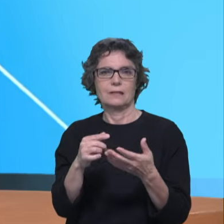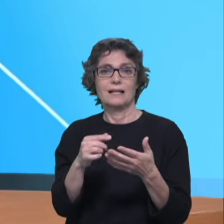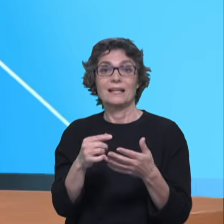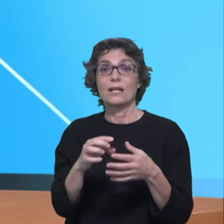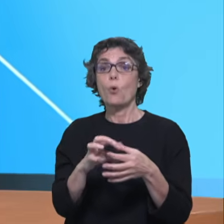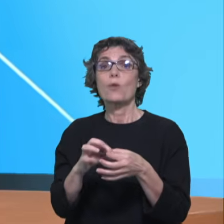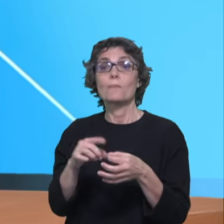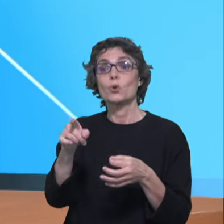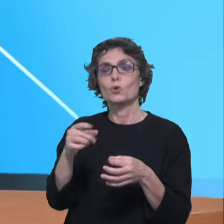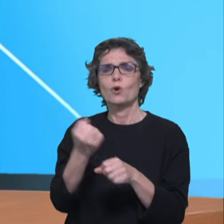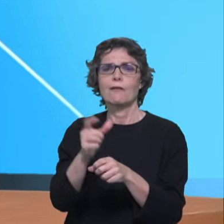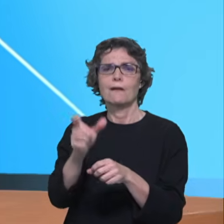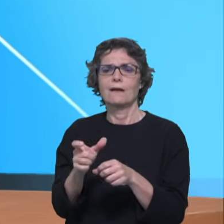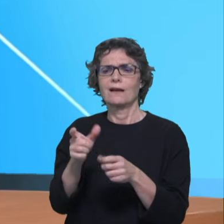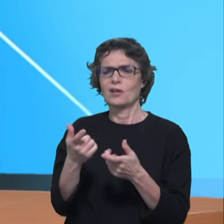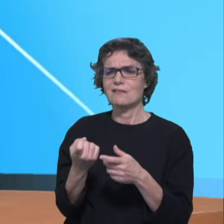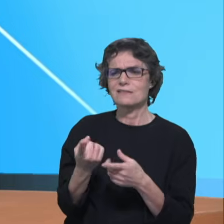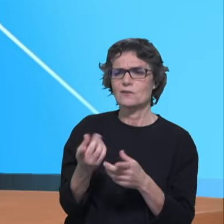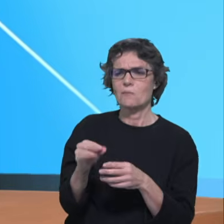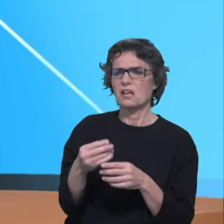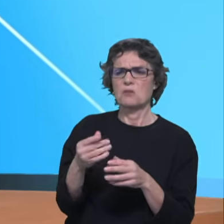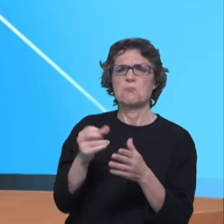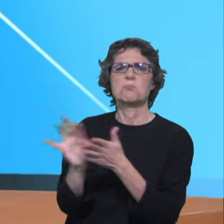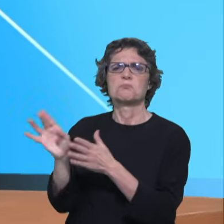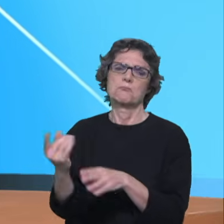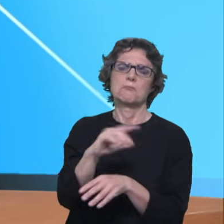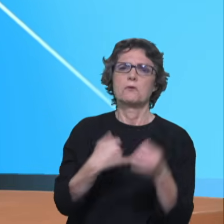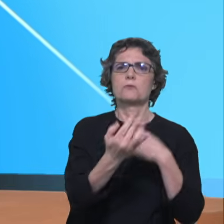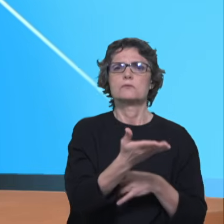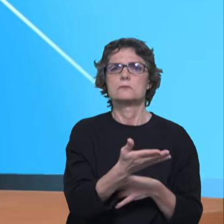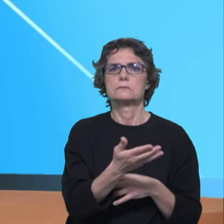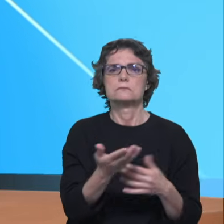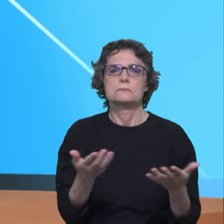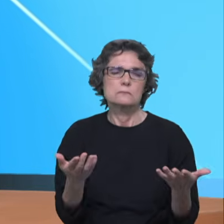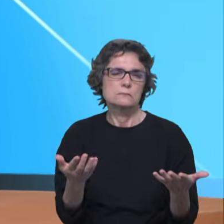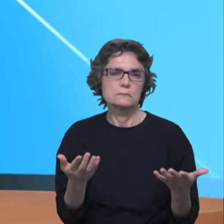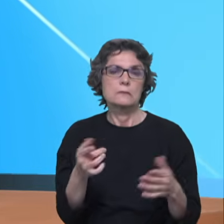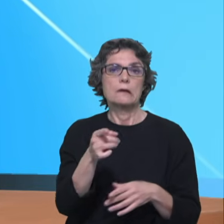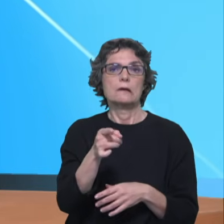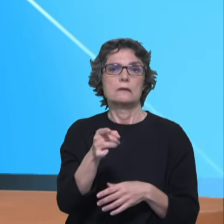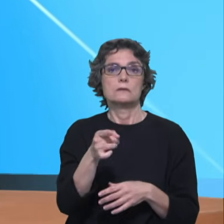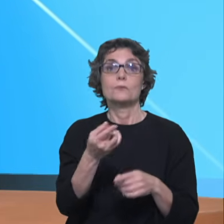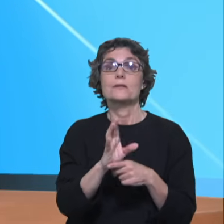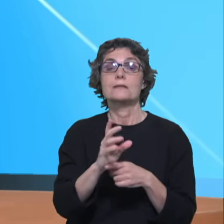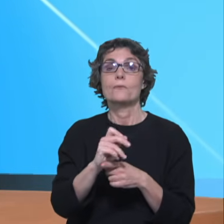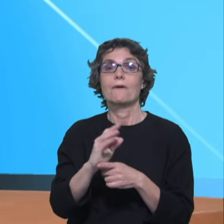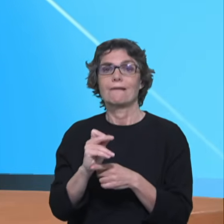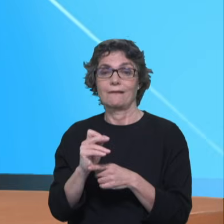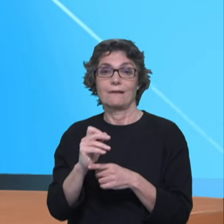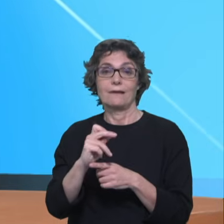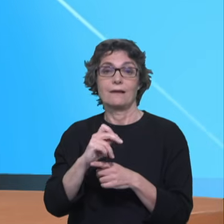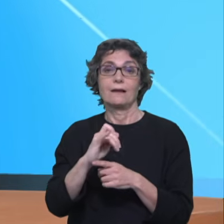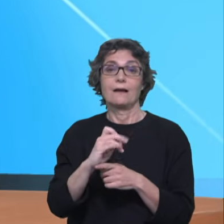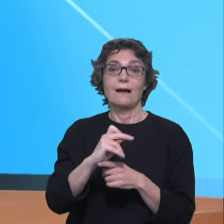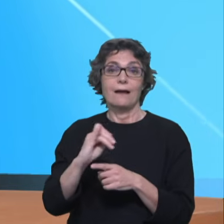descartável, tendo em conta, sobretudo, as novas discussões que aí estão sobre a inteligência artificial, sobre